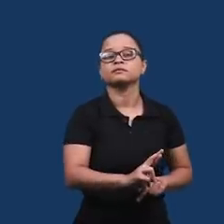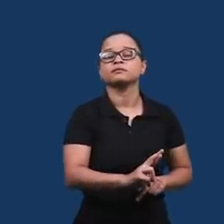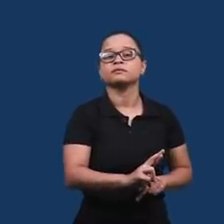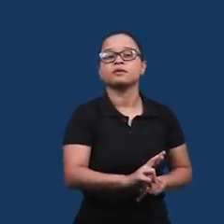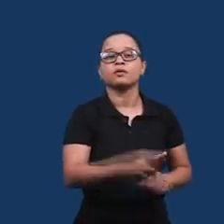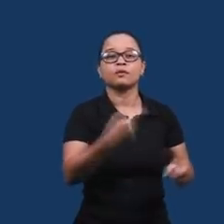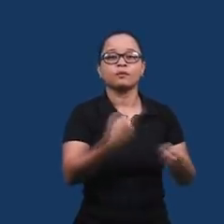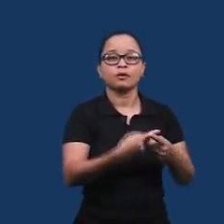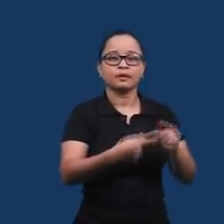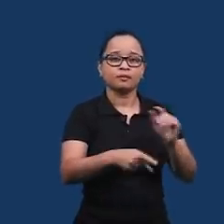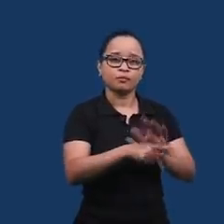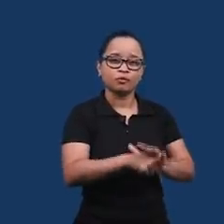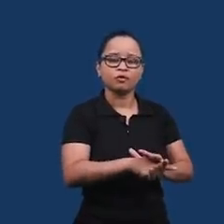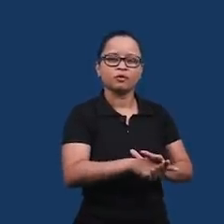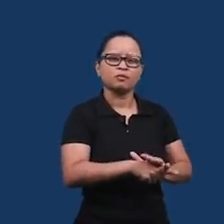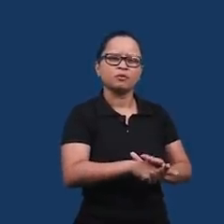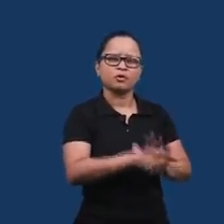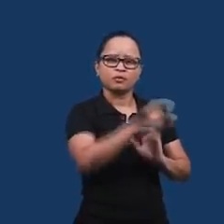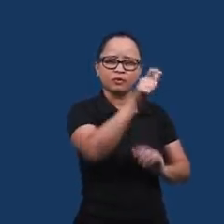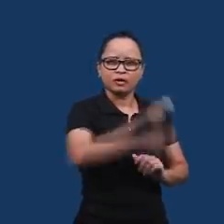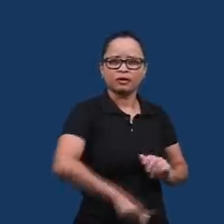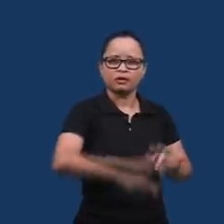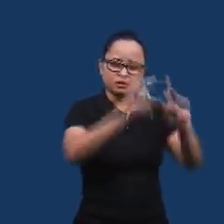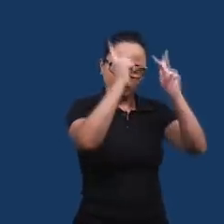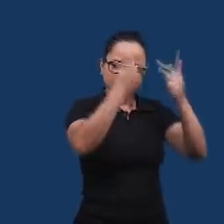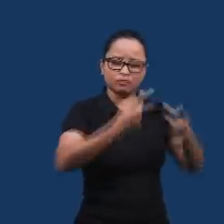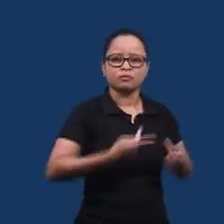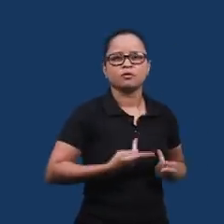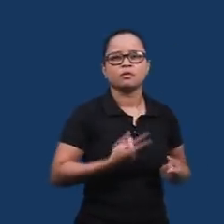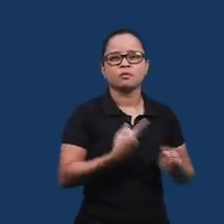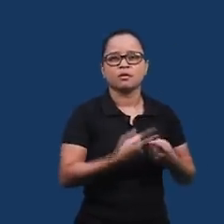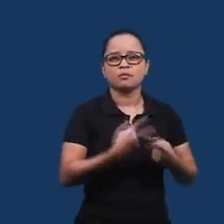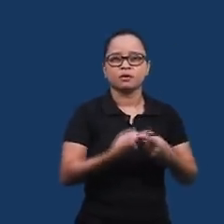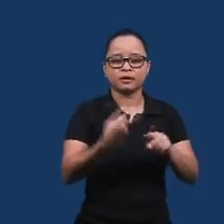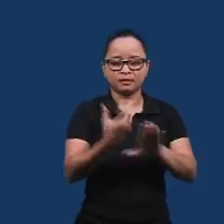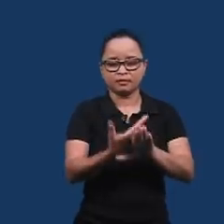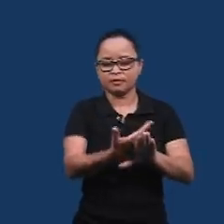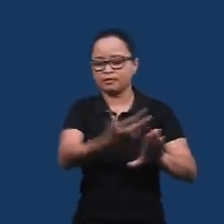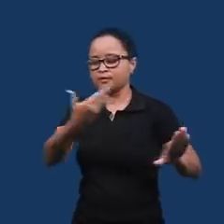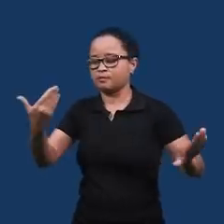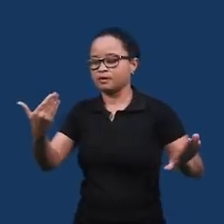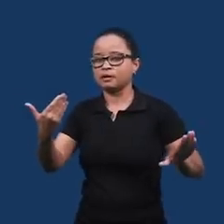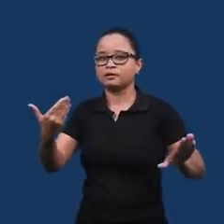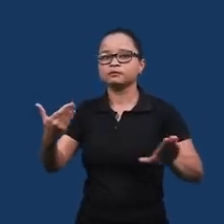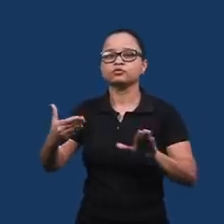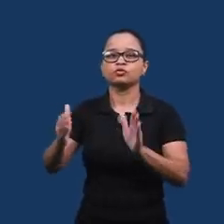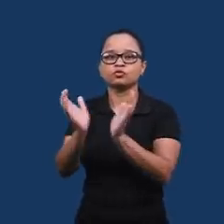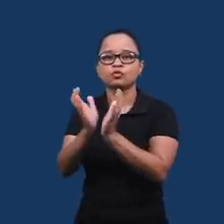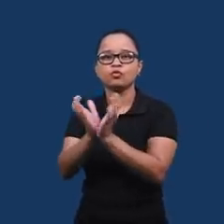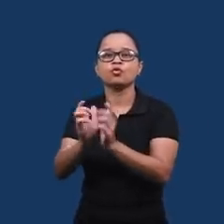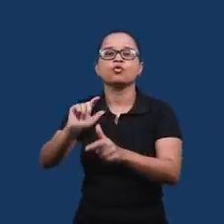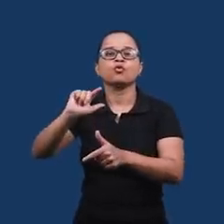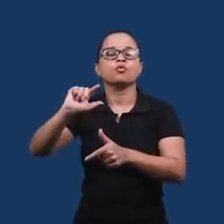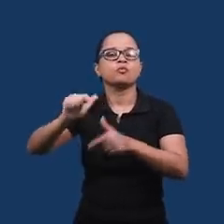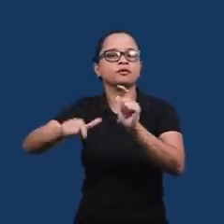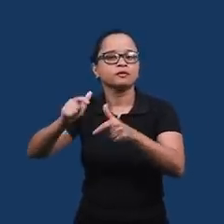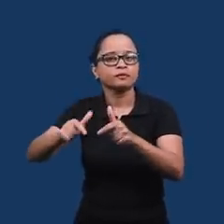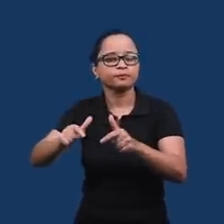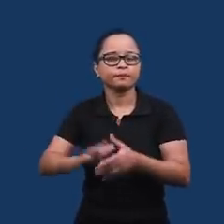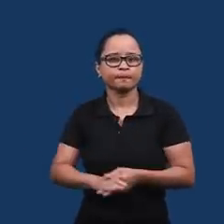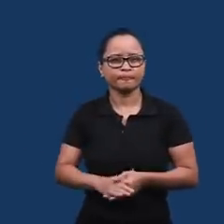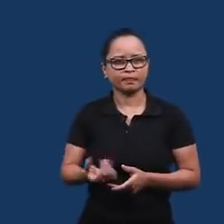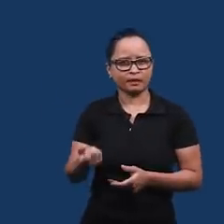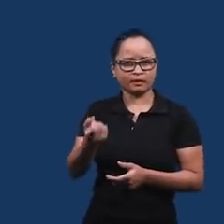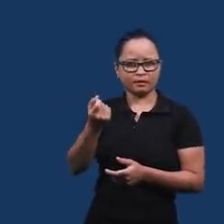circuncisão feita pela mão dos homens que naquele tempo estava e sem Cristo separados da comunidade de Israel